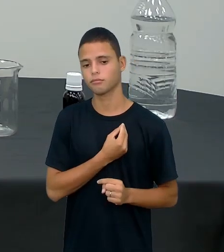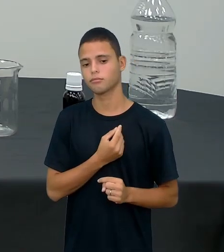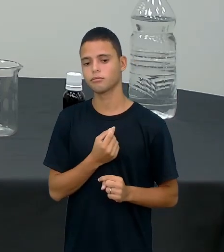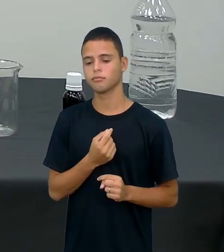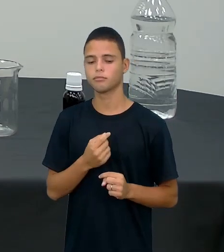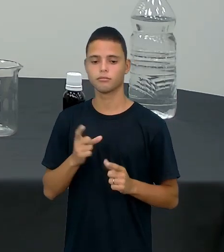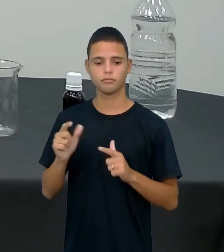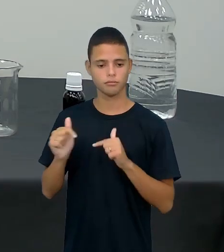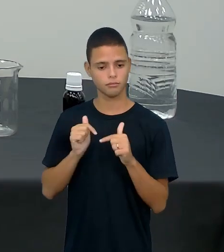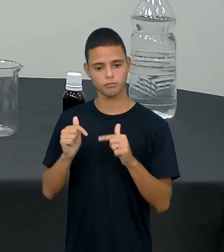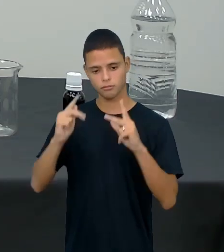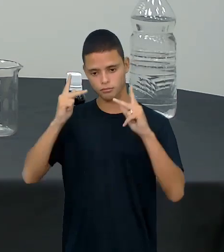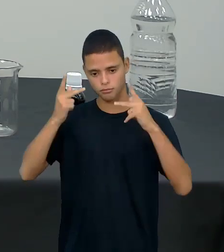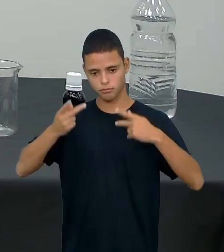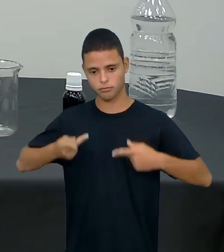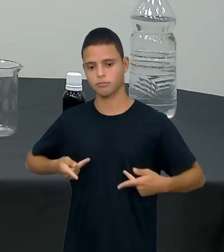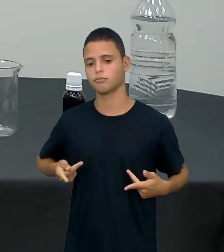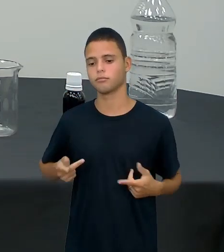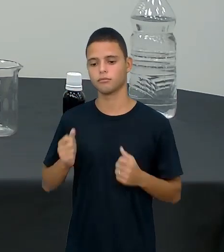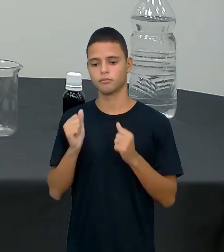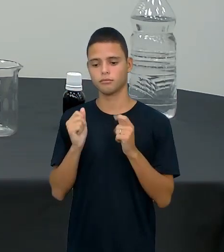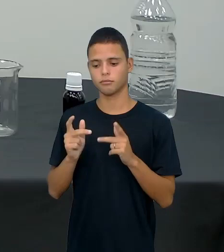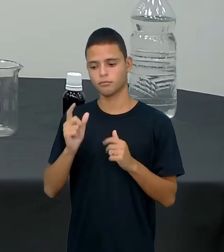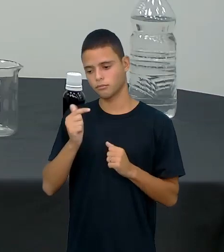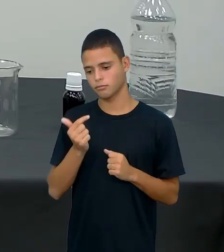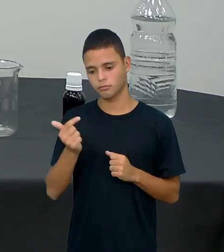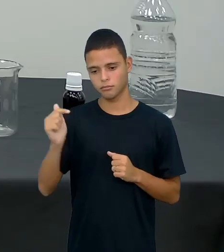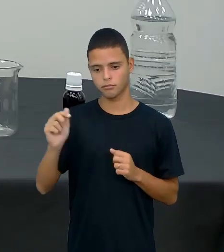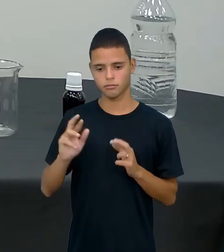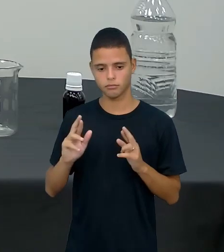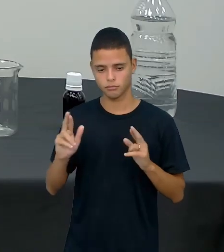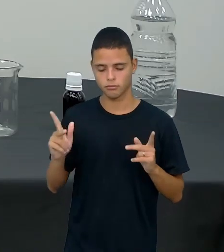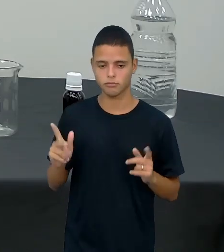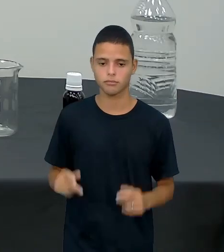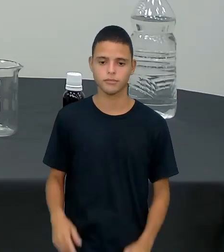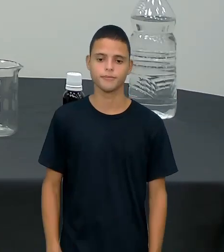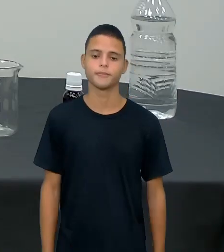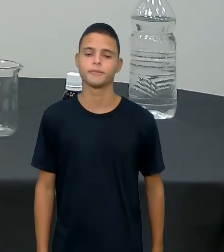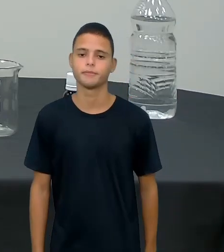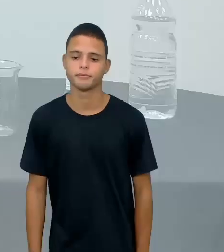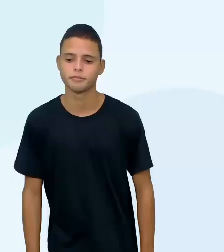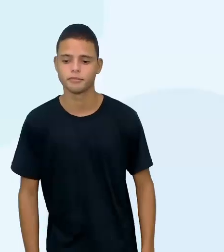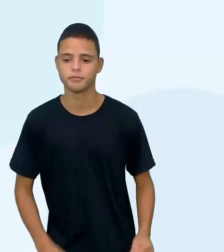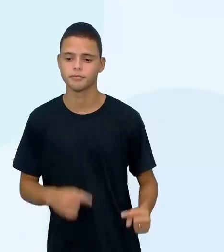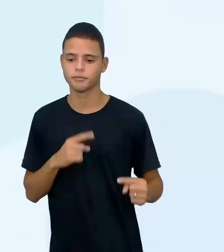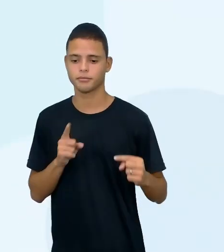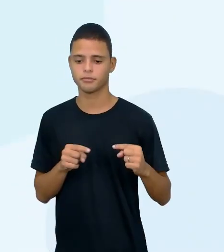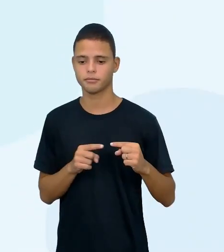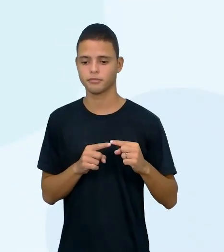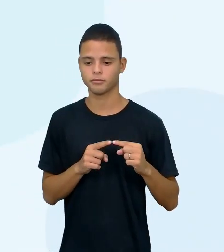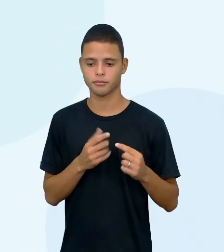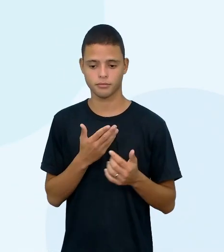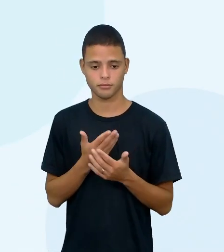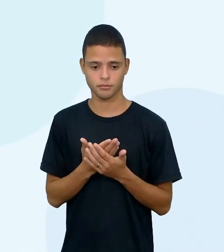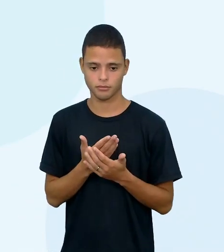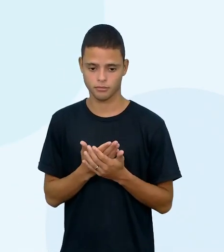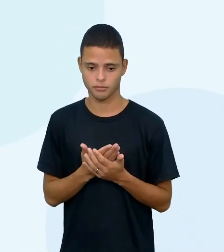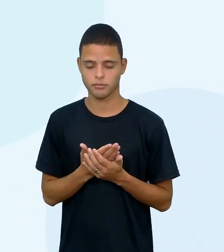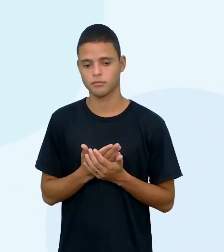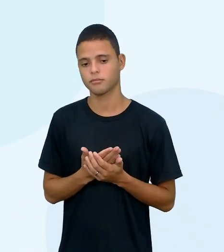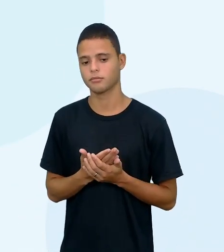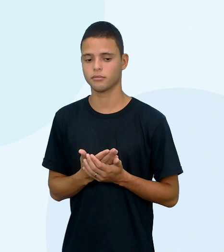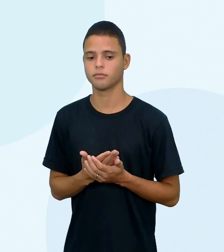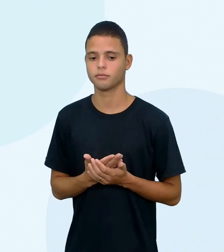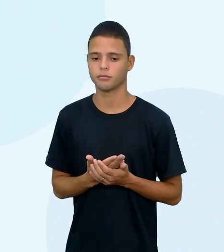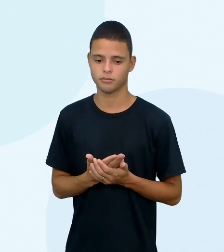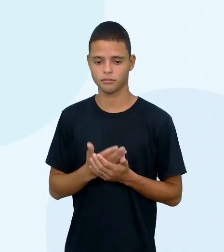aí no nosso corpo, ok? Então, é uma outra abordagem nesse sentido. O objetivo, gente, da nossa aula, também está aparecendo aí para vocês,